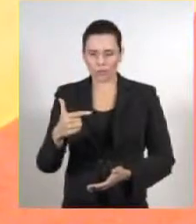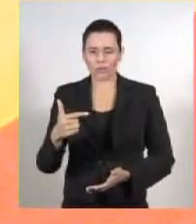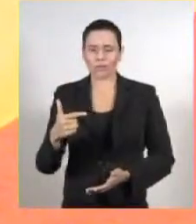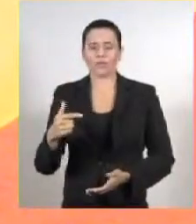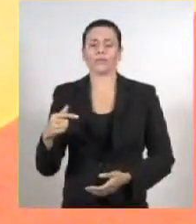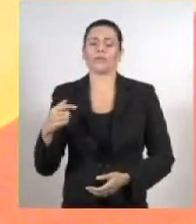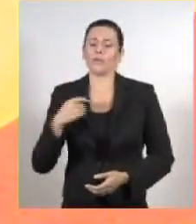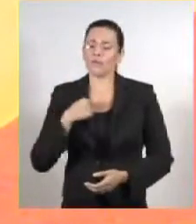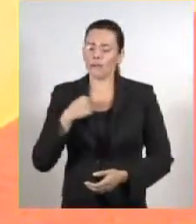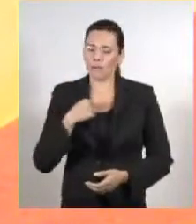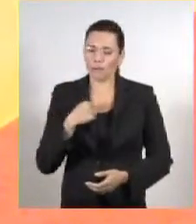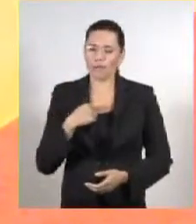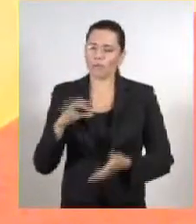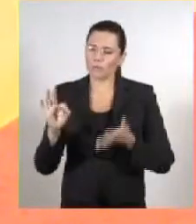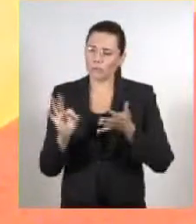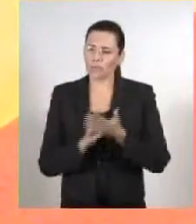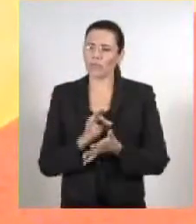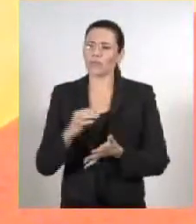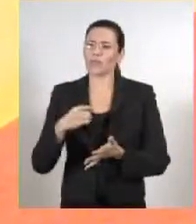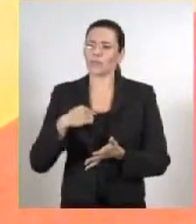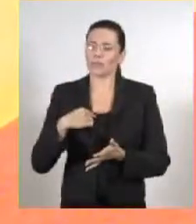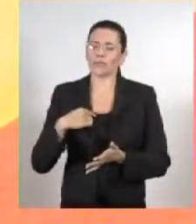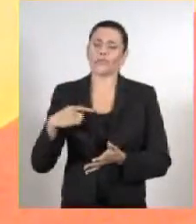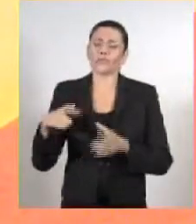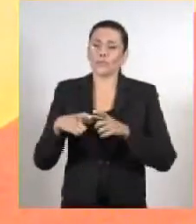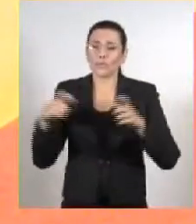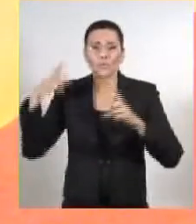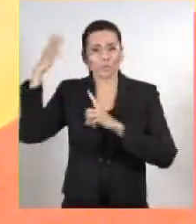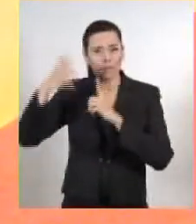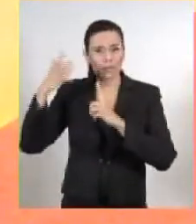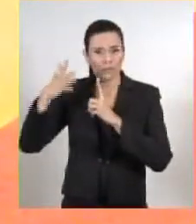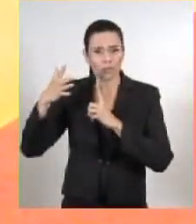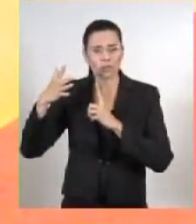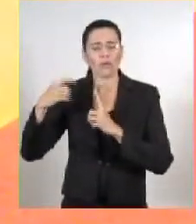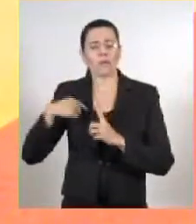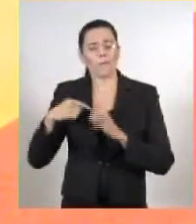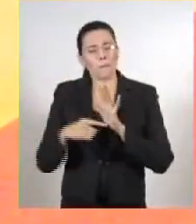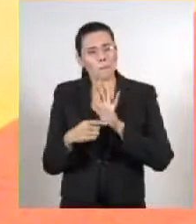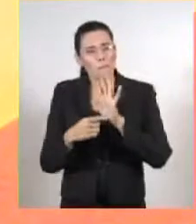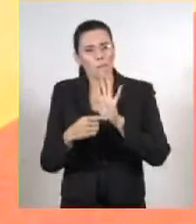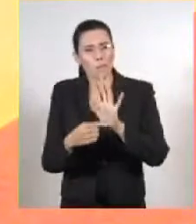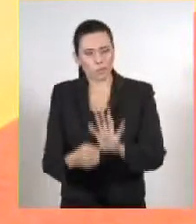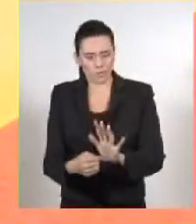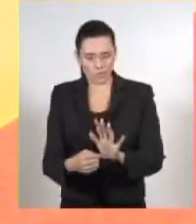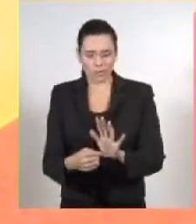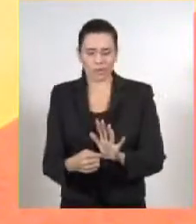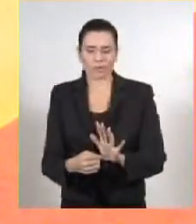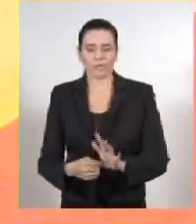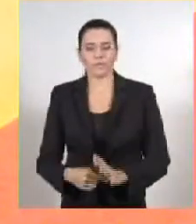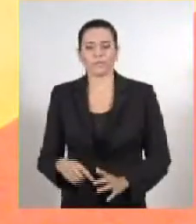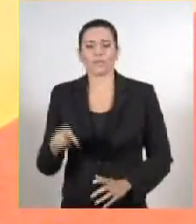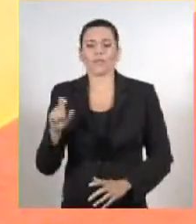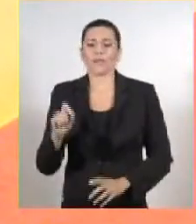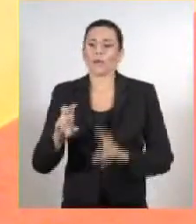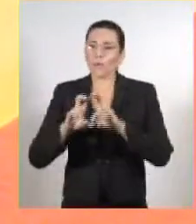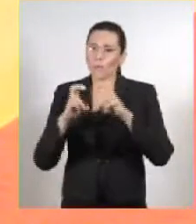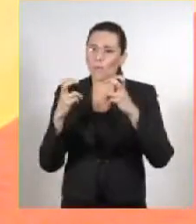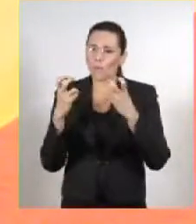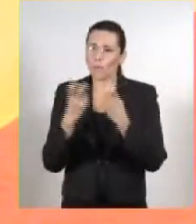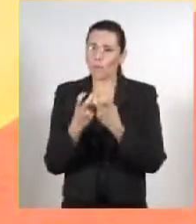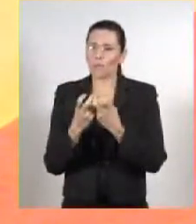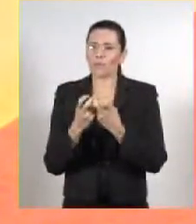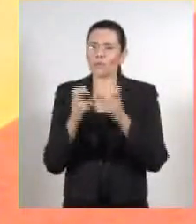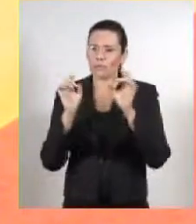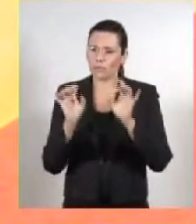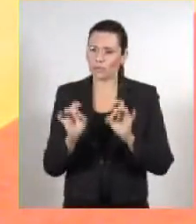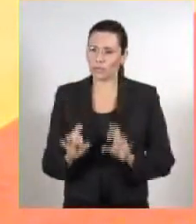a discussão e fazendo aqui um relatório das nossas ações pela comissão especial que avalia a crise no setor